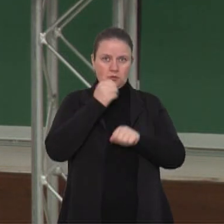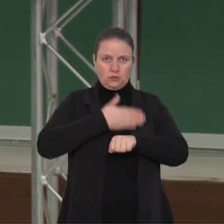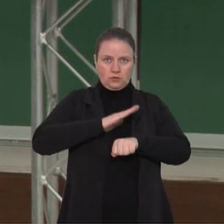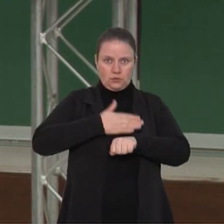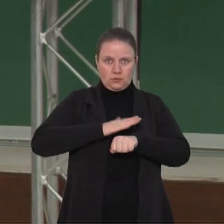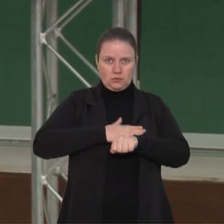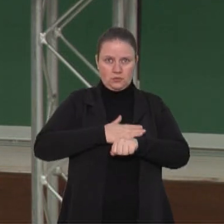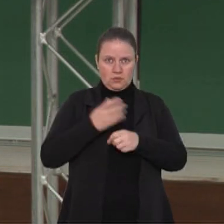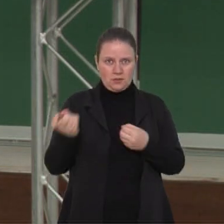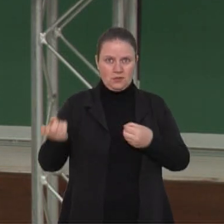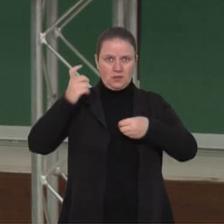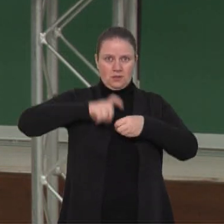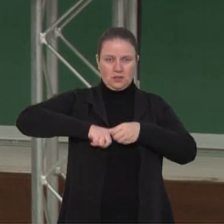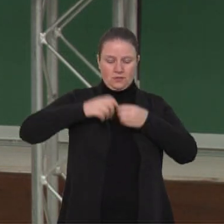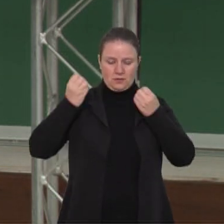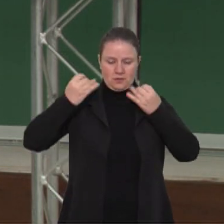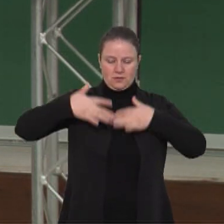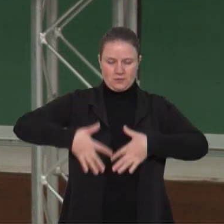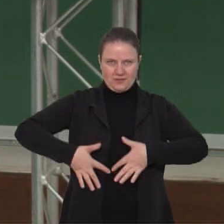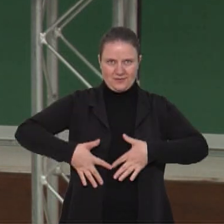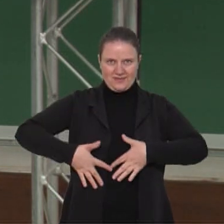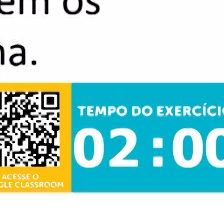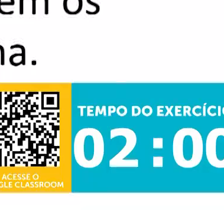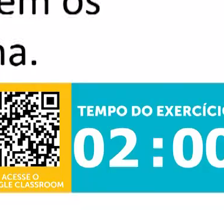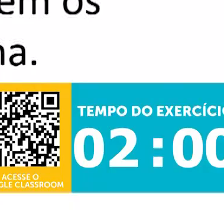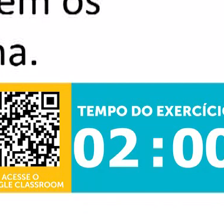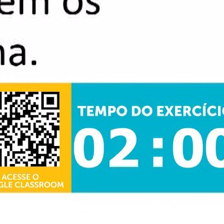nós continuamos com as explicações, tudo bem?